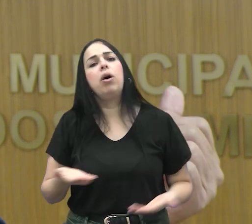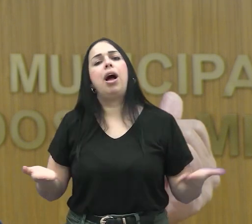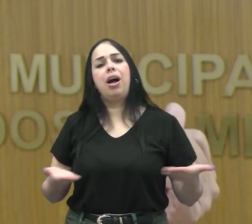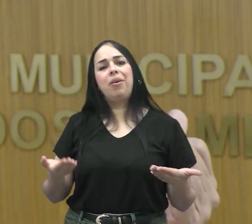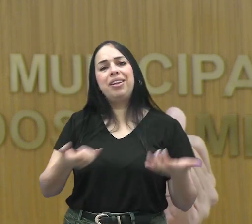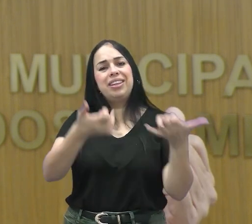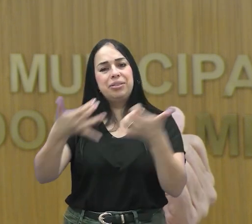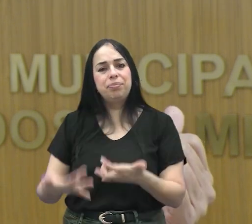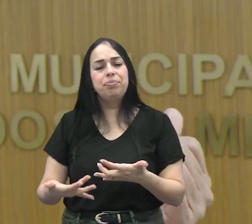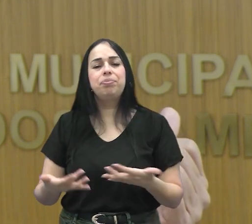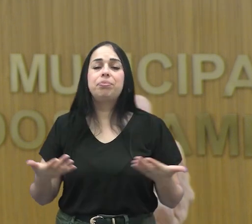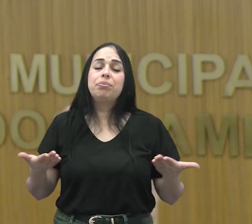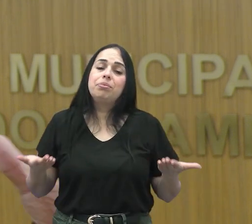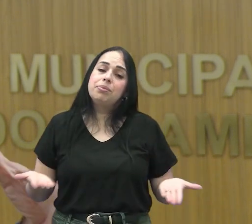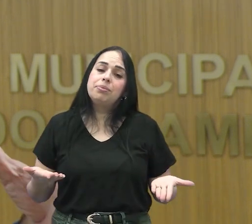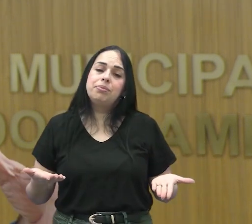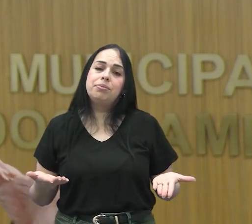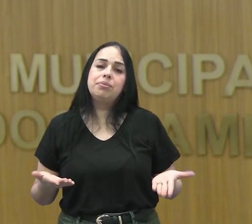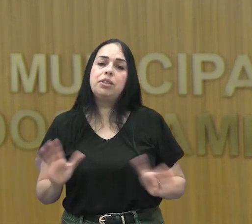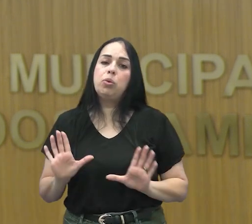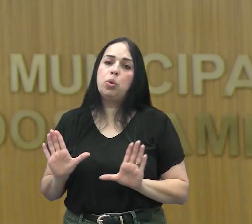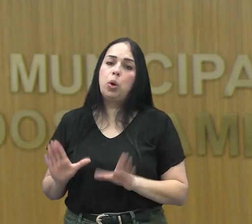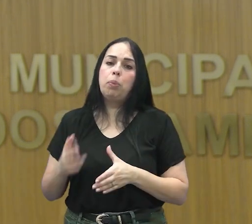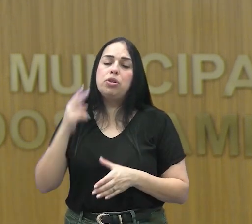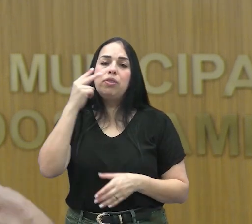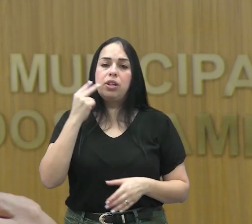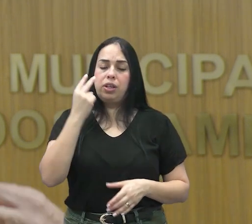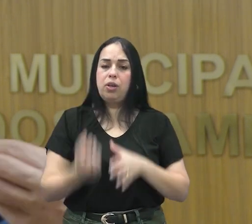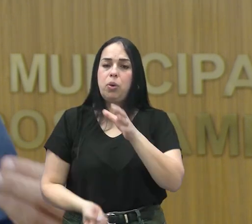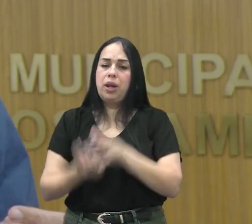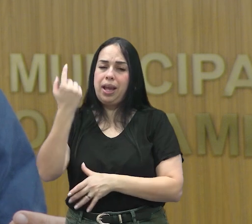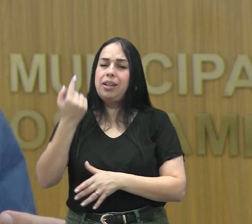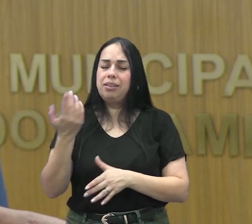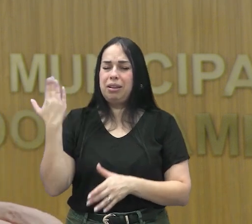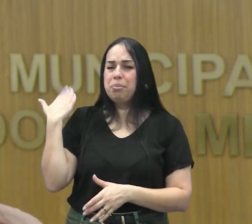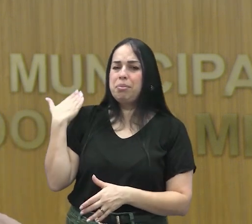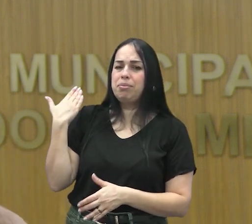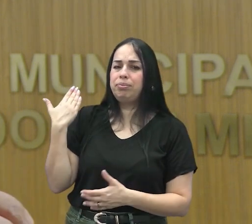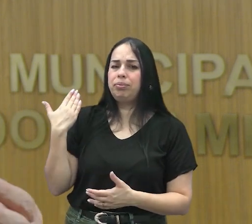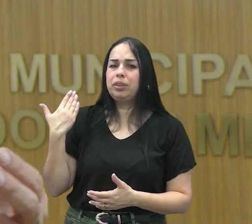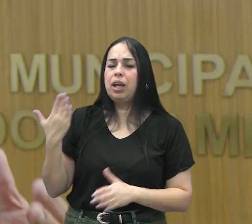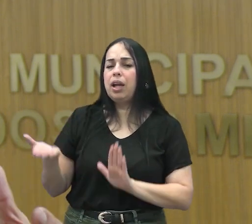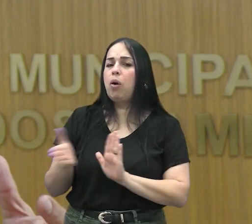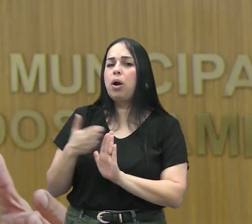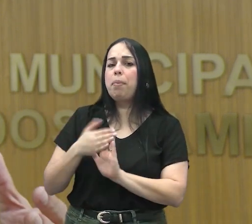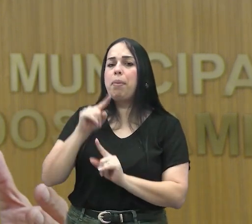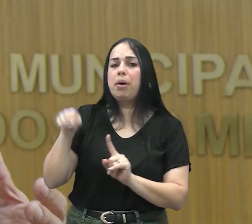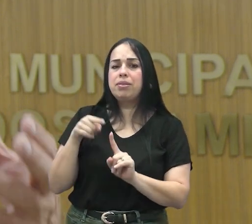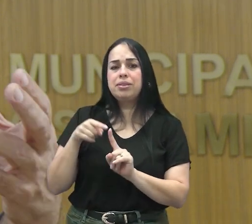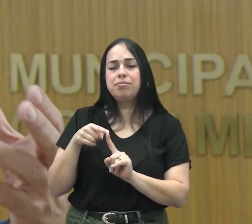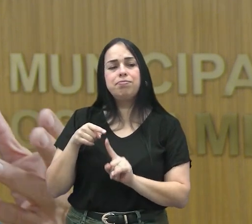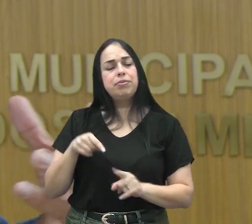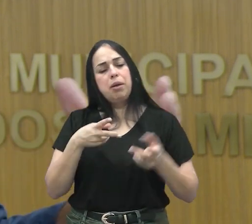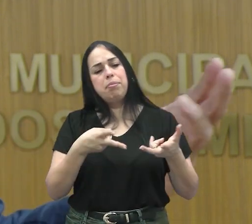sendo dito agora. Então, o que a Frente Parlamentar que eu criei logo no começo do mandato se propõe? Ela